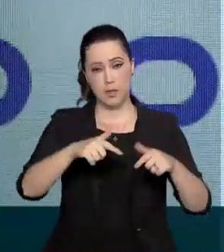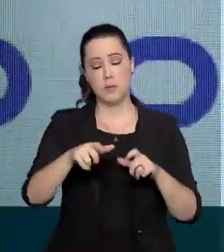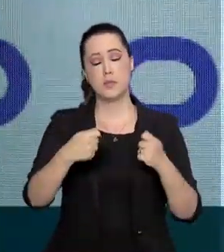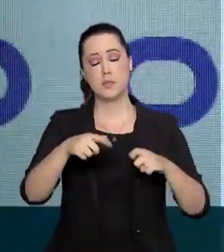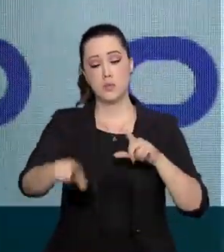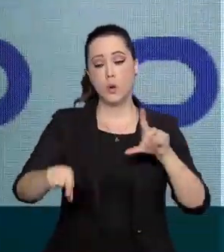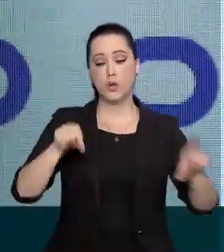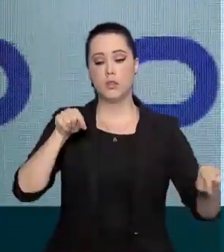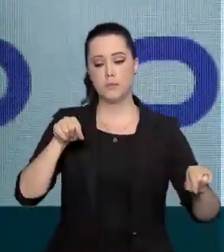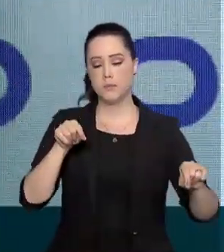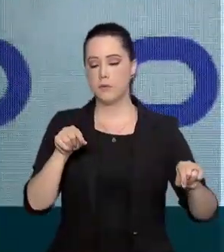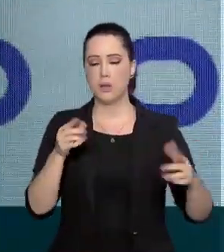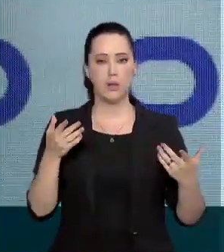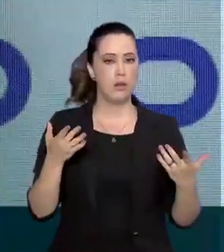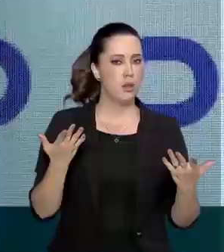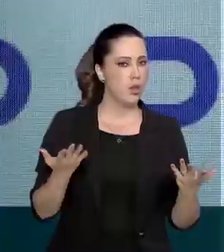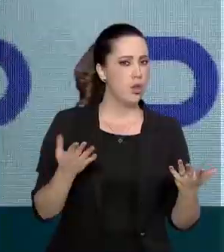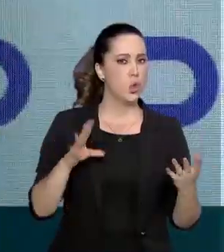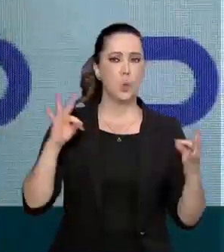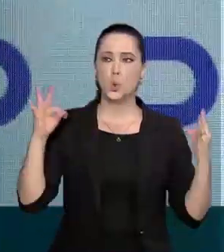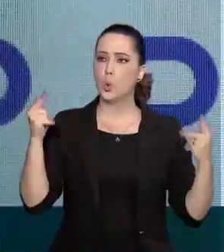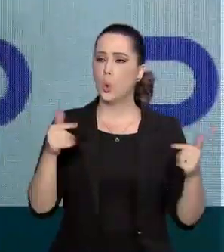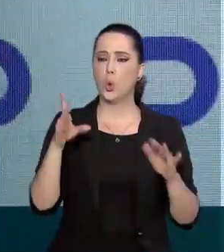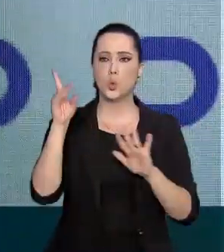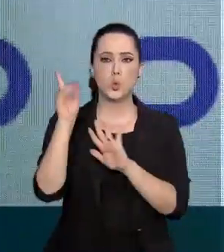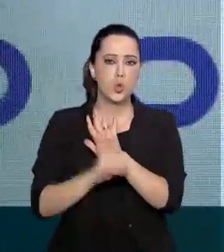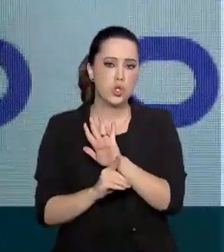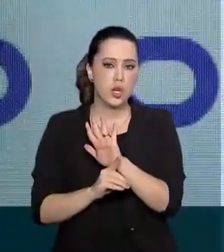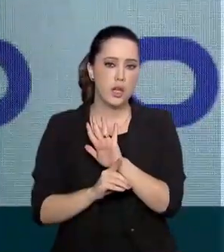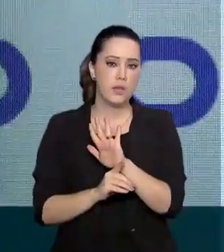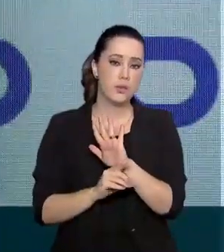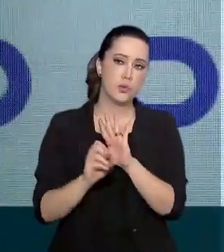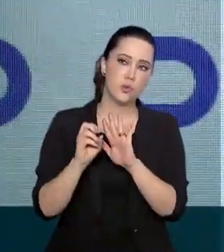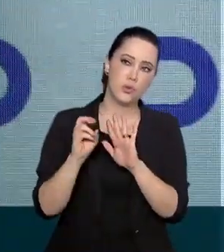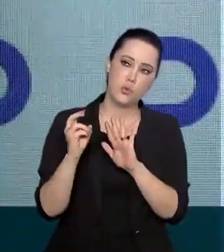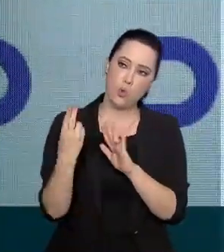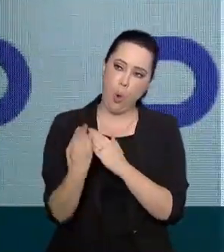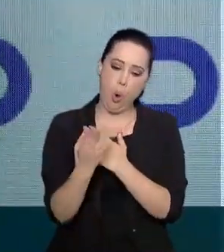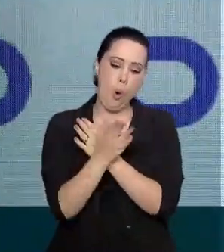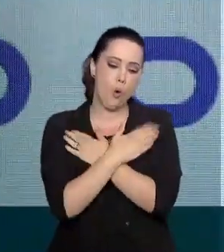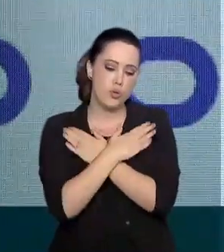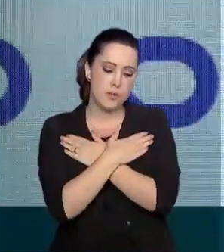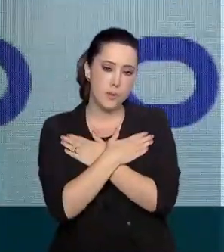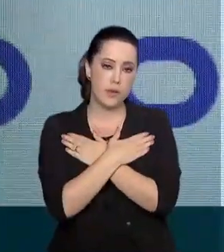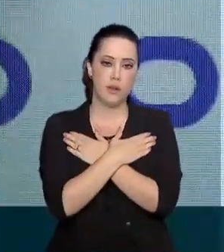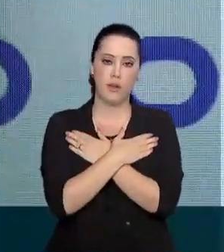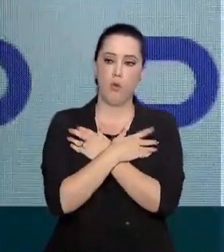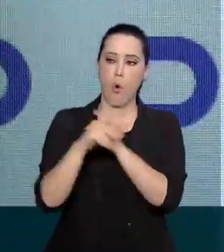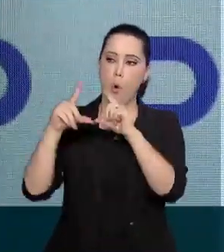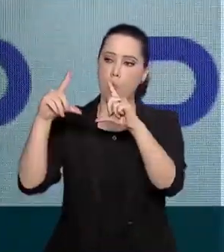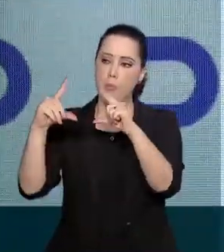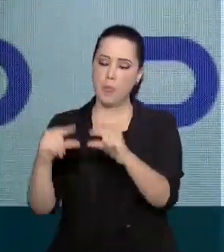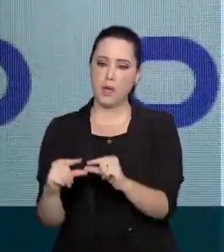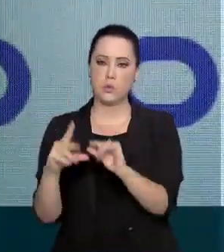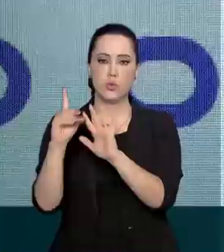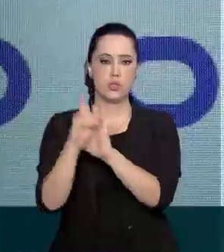decidir entre todos os direitos e desemprego ou menos direitos e emprego.